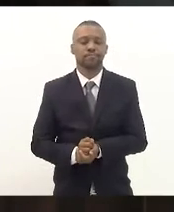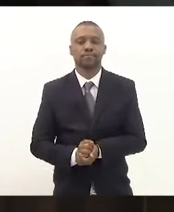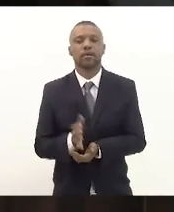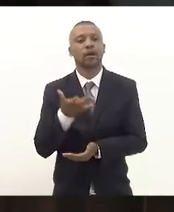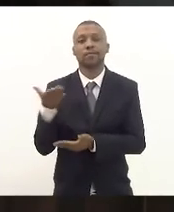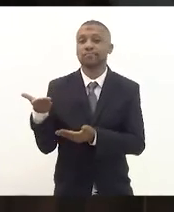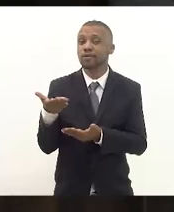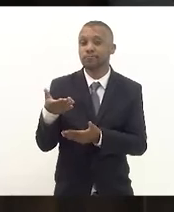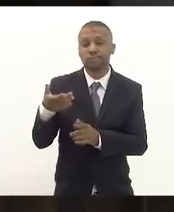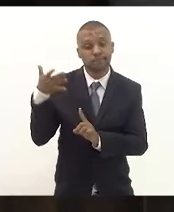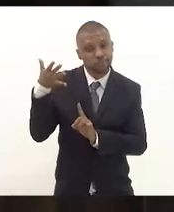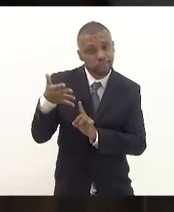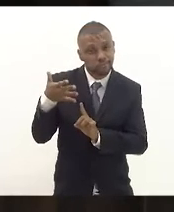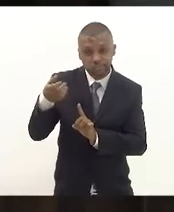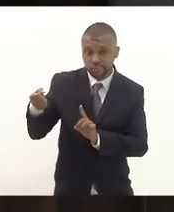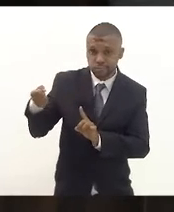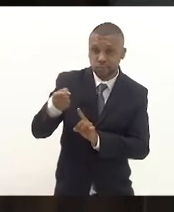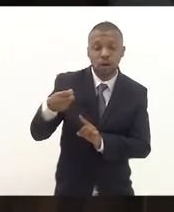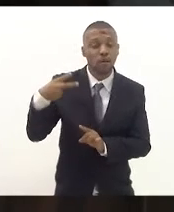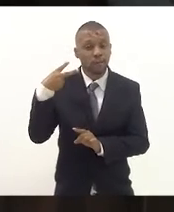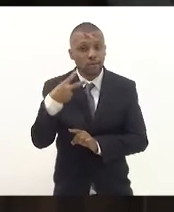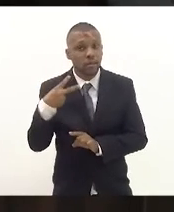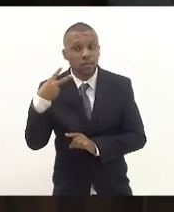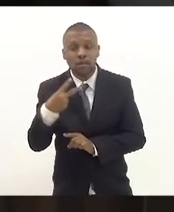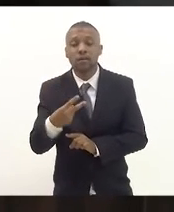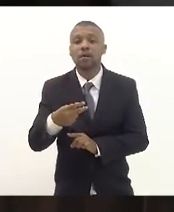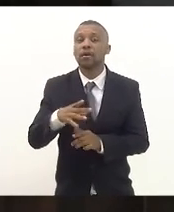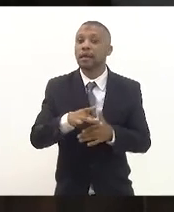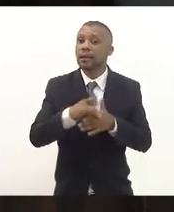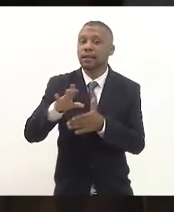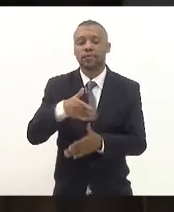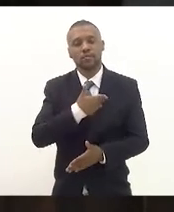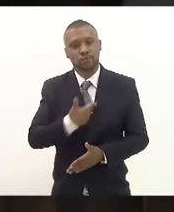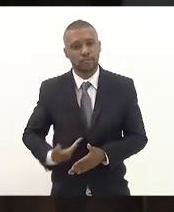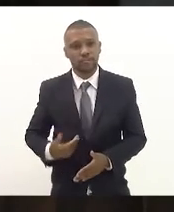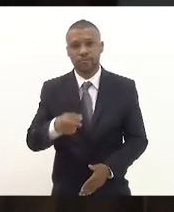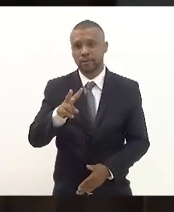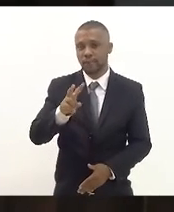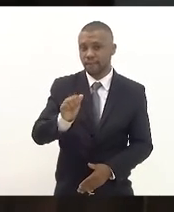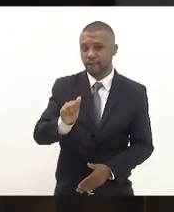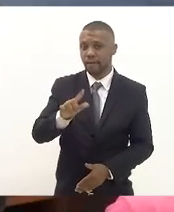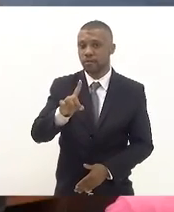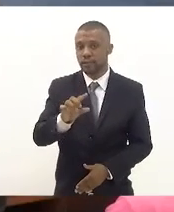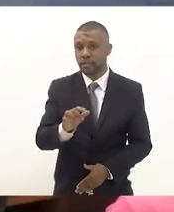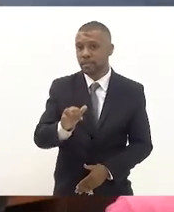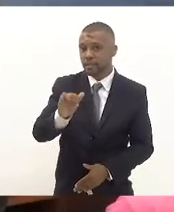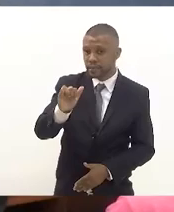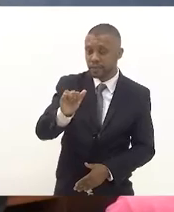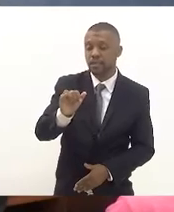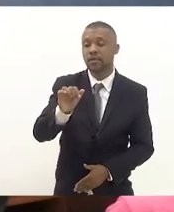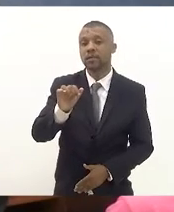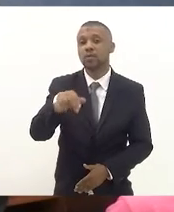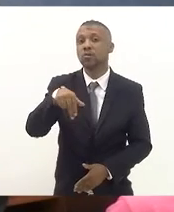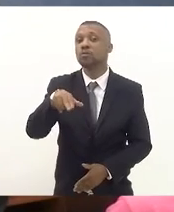fazer o uso da palavra o vereador líder de governo Valdecir Nunes